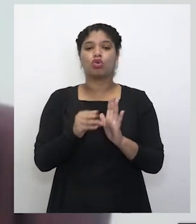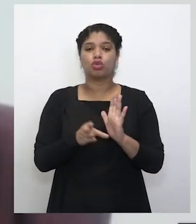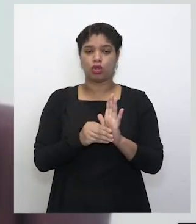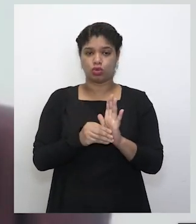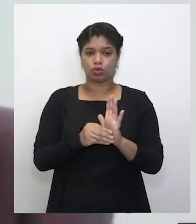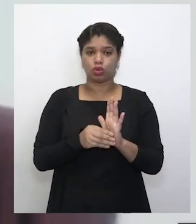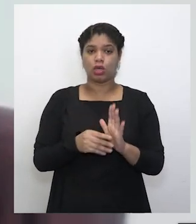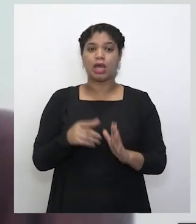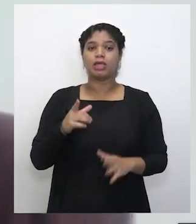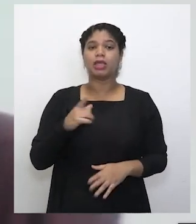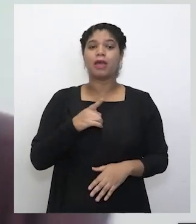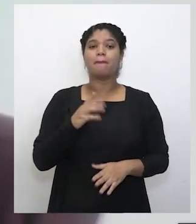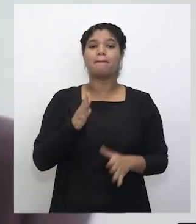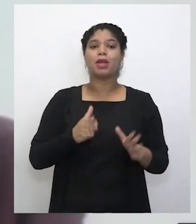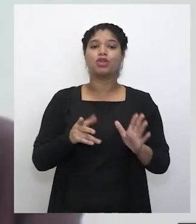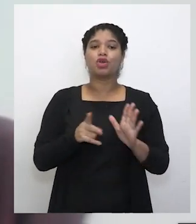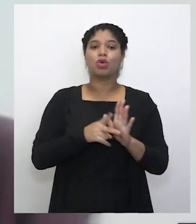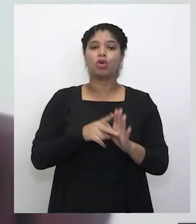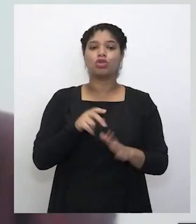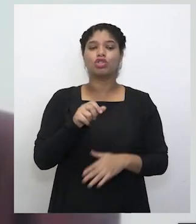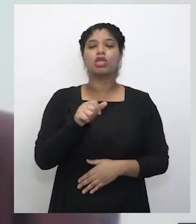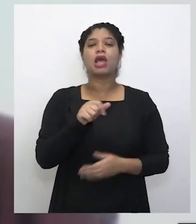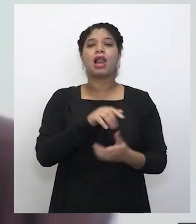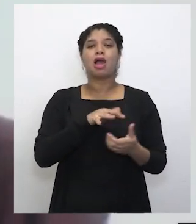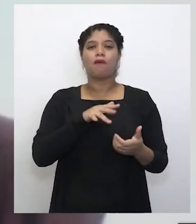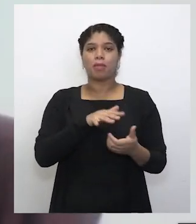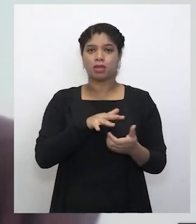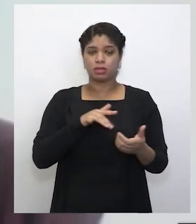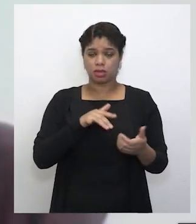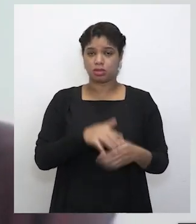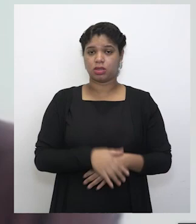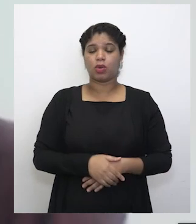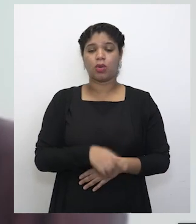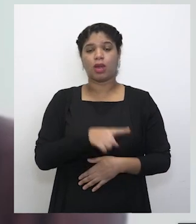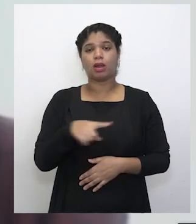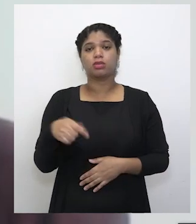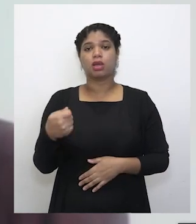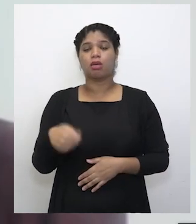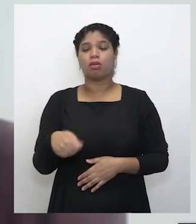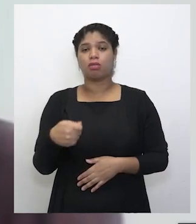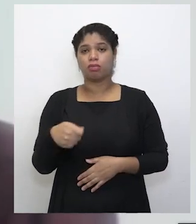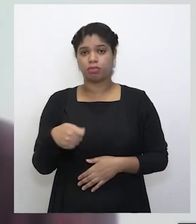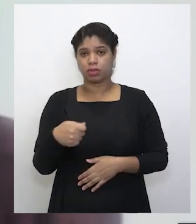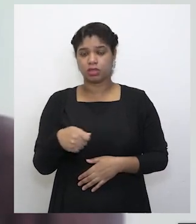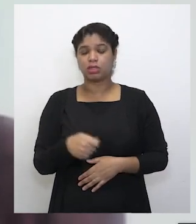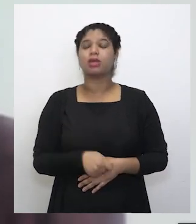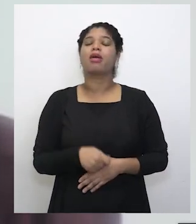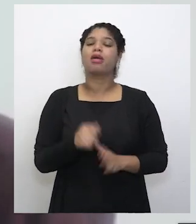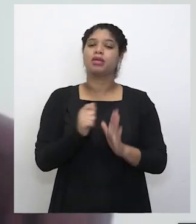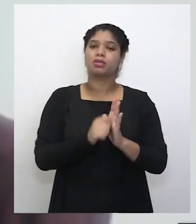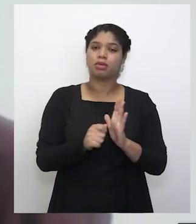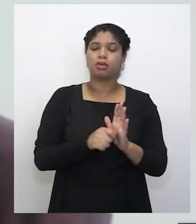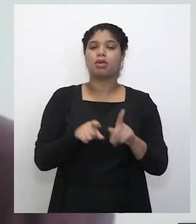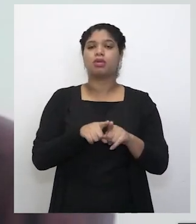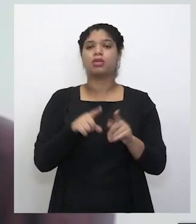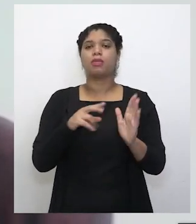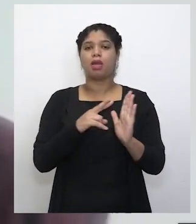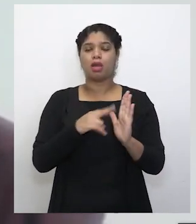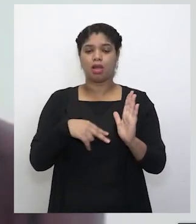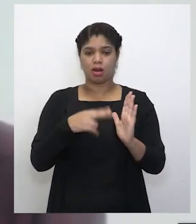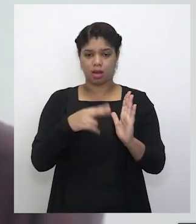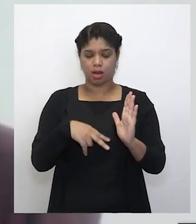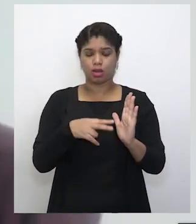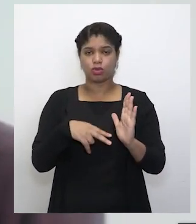de alfabetização, é muito importante que as crianças diariamente também realizem atividades de escrita e de leitura que possam